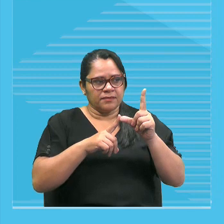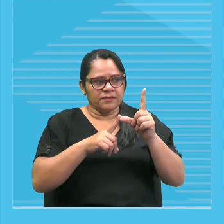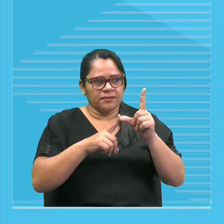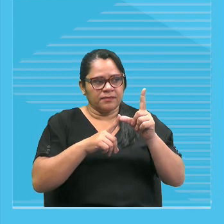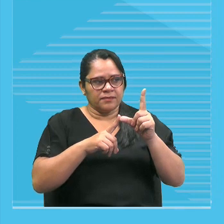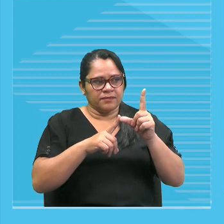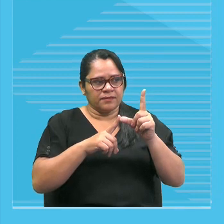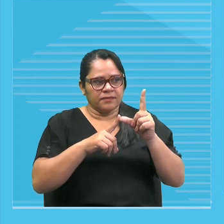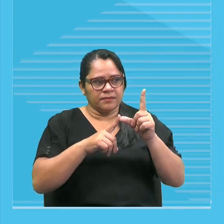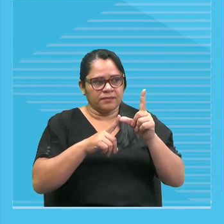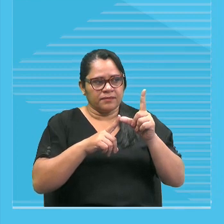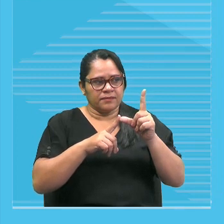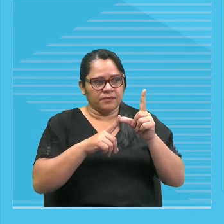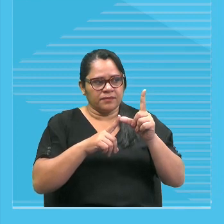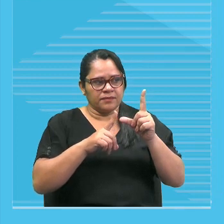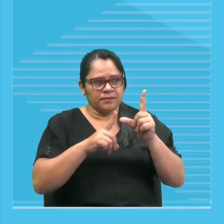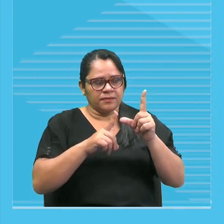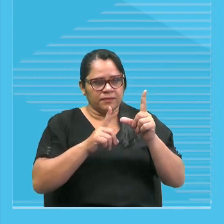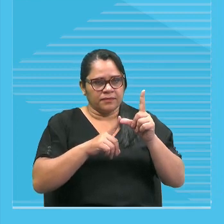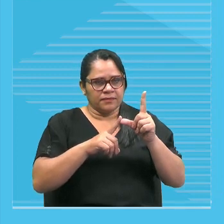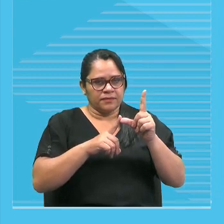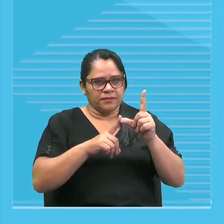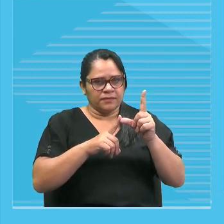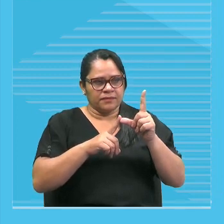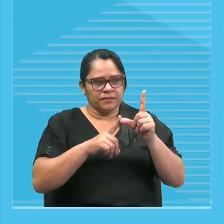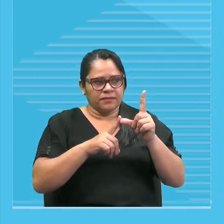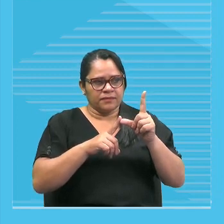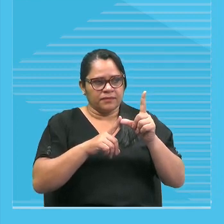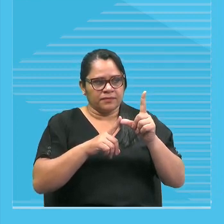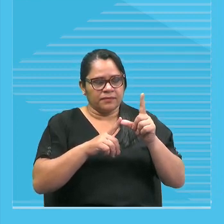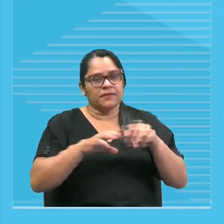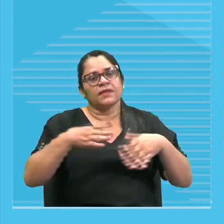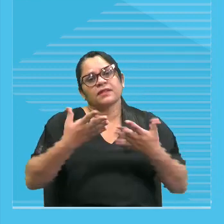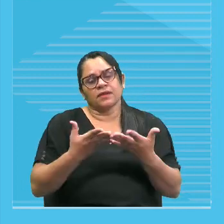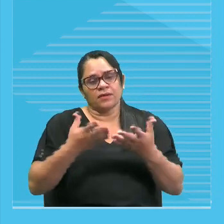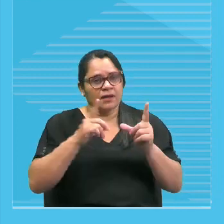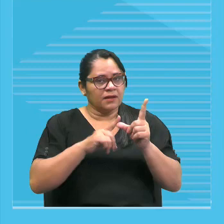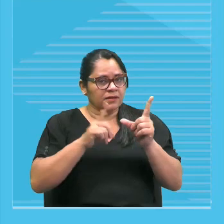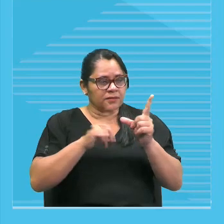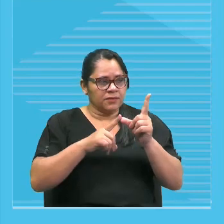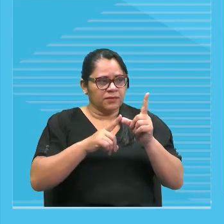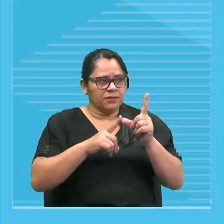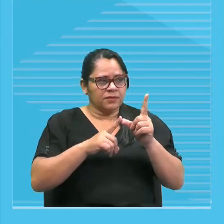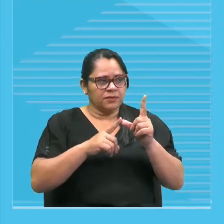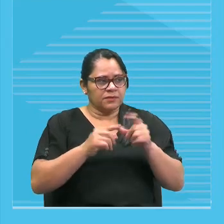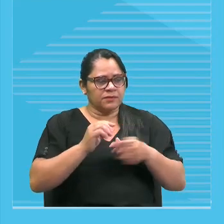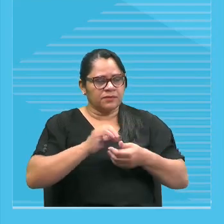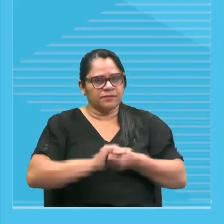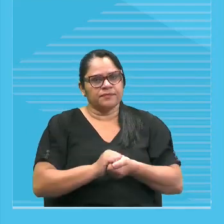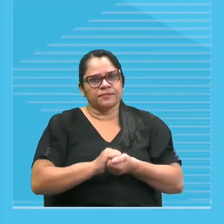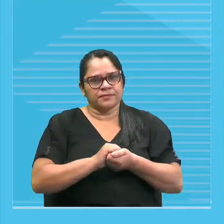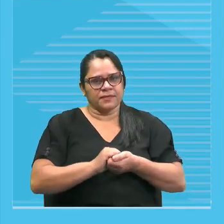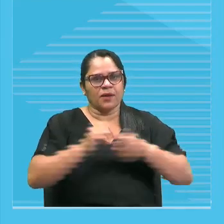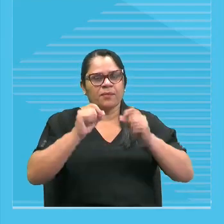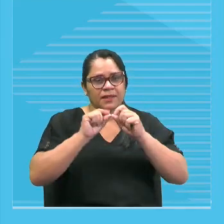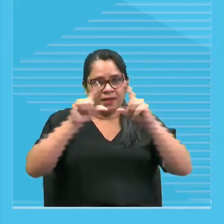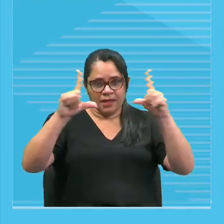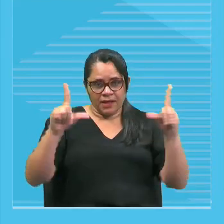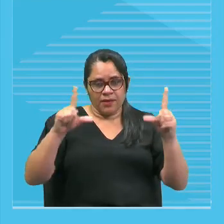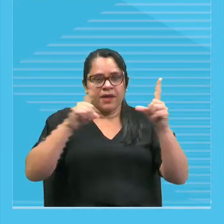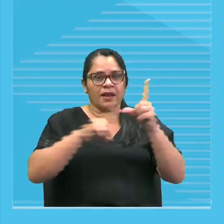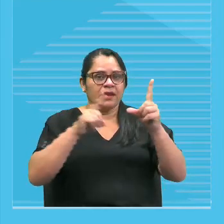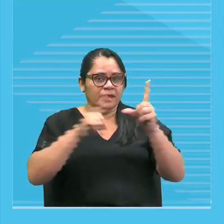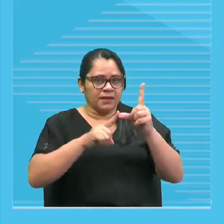Ó você clica em animação aí vem na letra B A resposta é a letra B aumentar o tamanho da letra aqui mas não